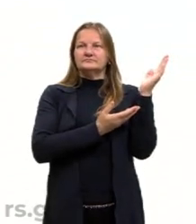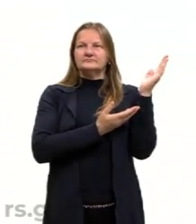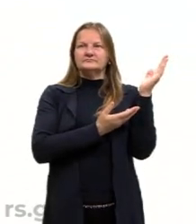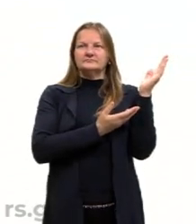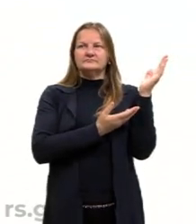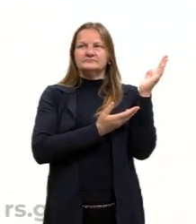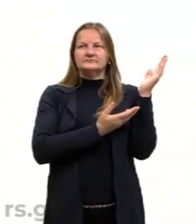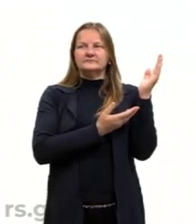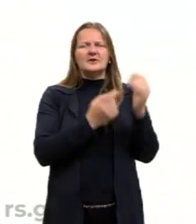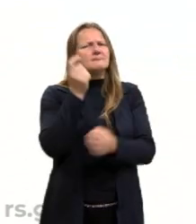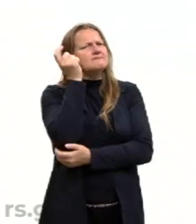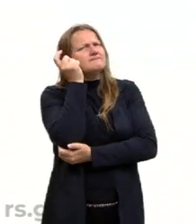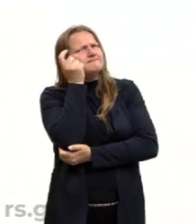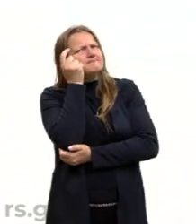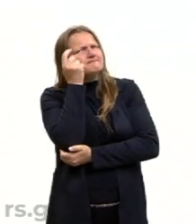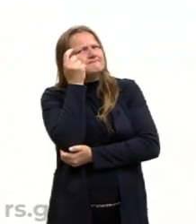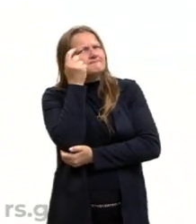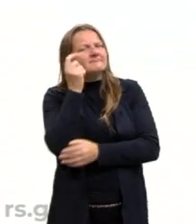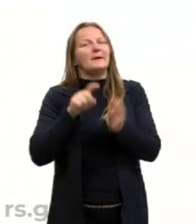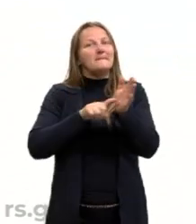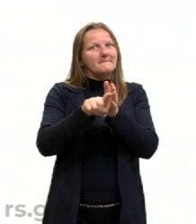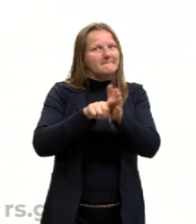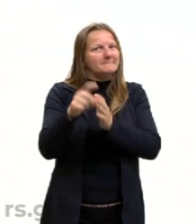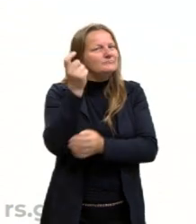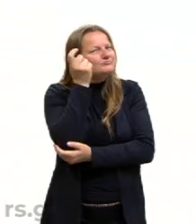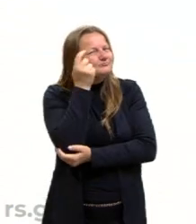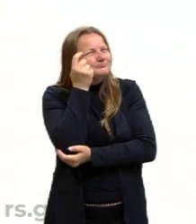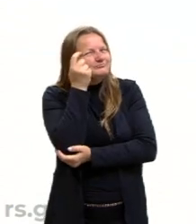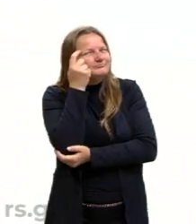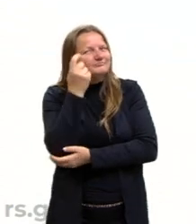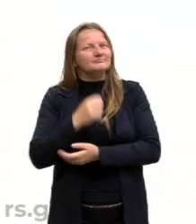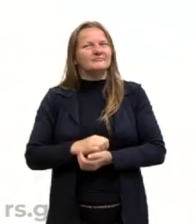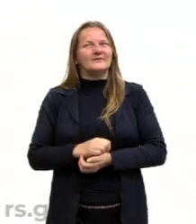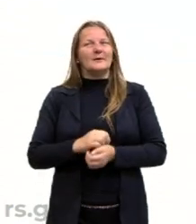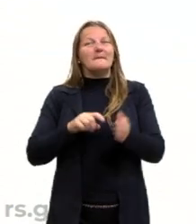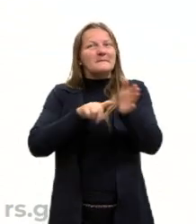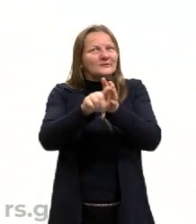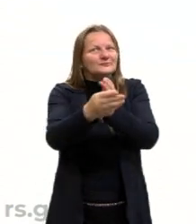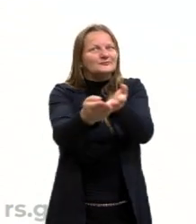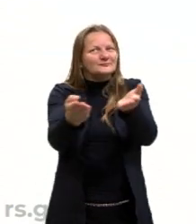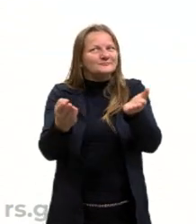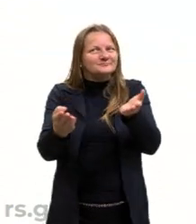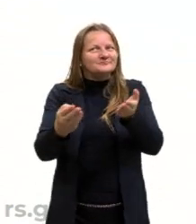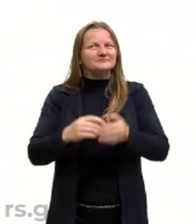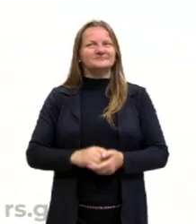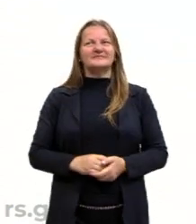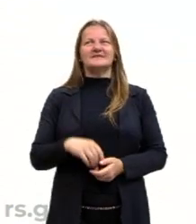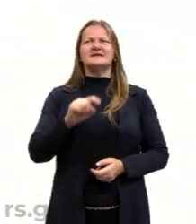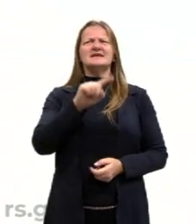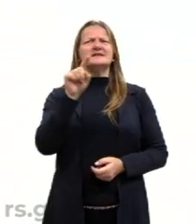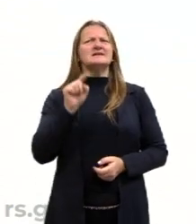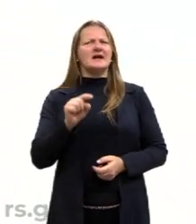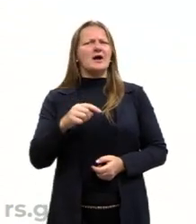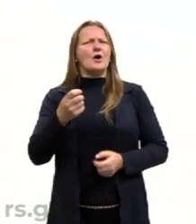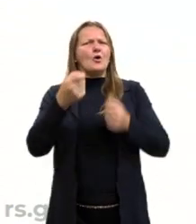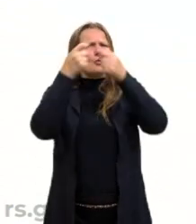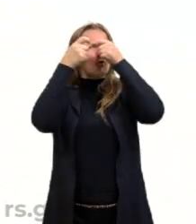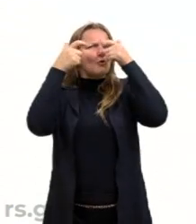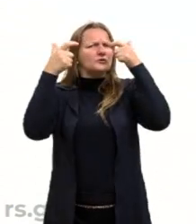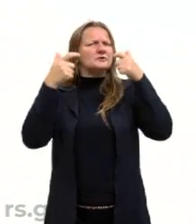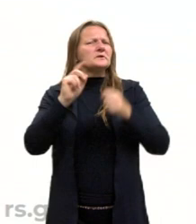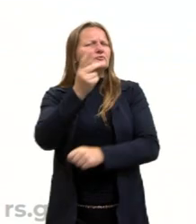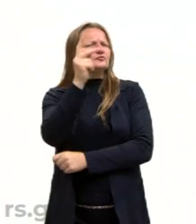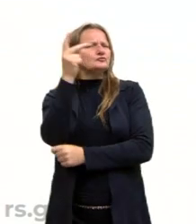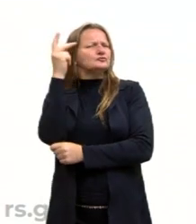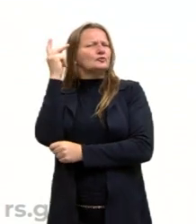colocando aquela pulguinha atrás da orelha de vocês hoje eu começo perguntando Será que o conhecimento histórico